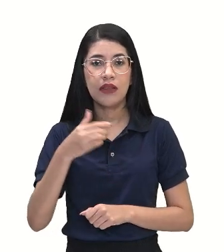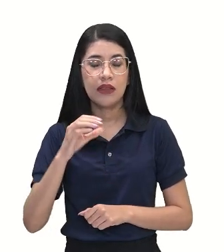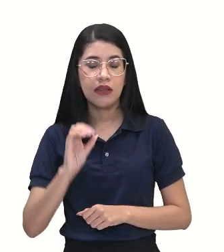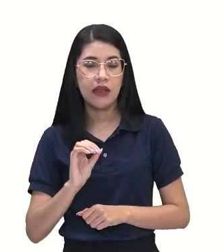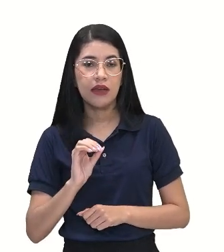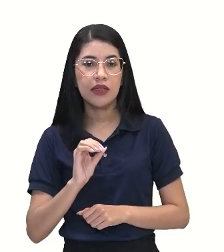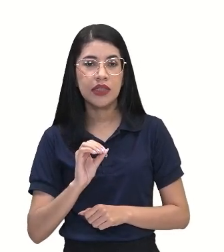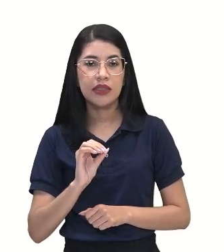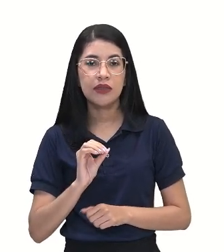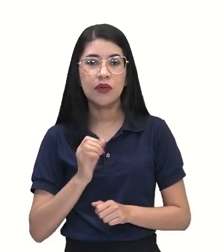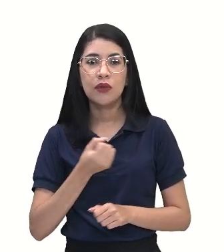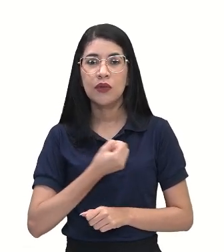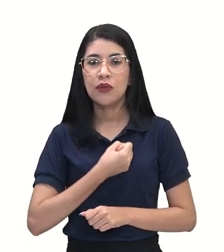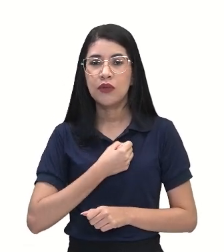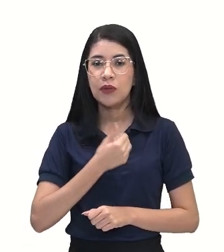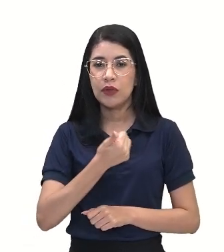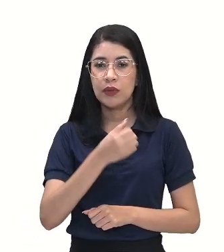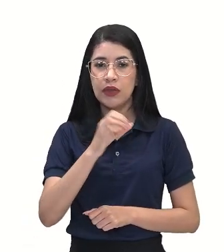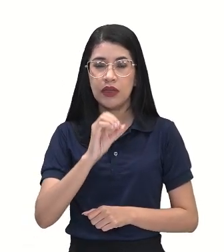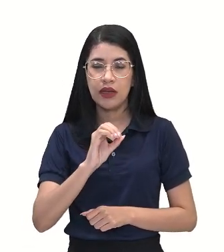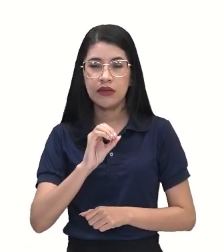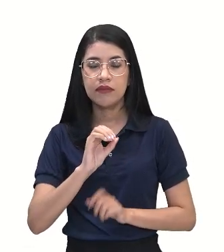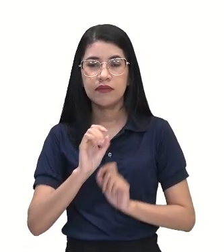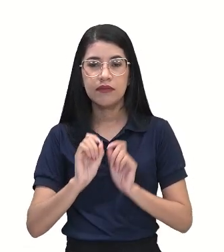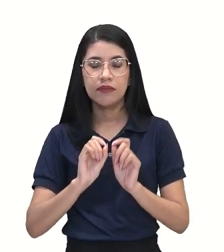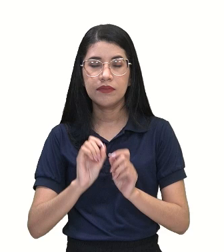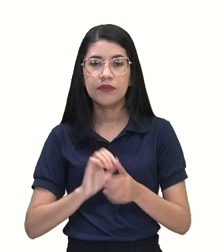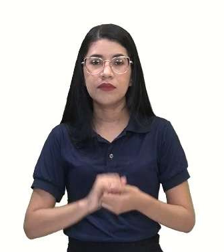ó, o A10,